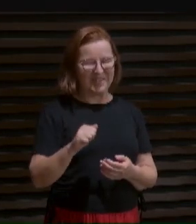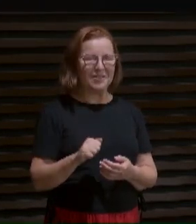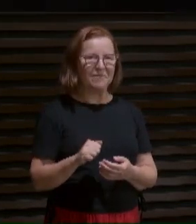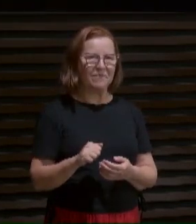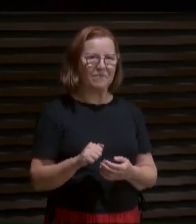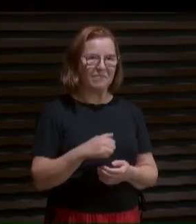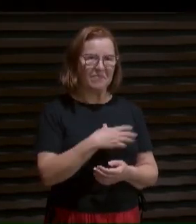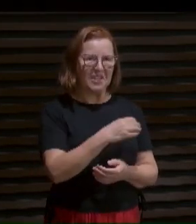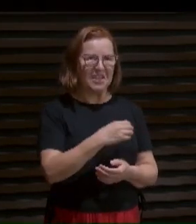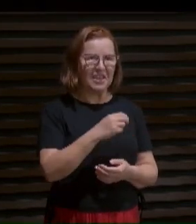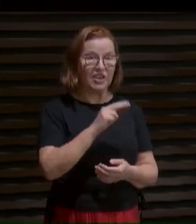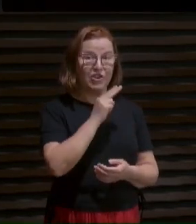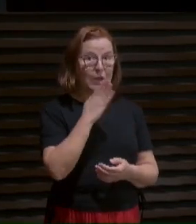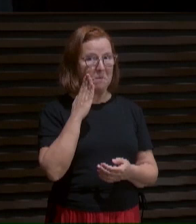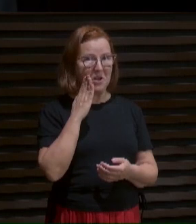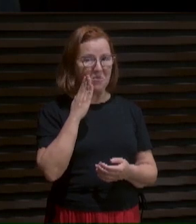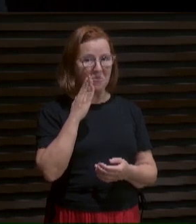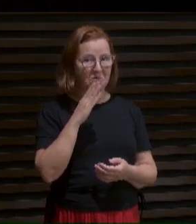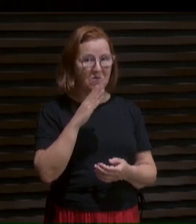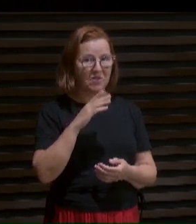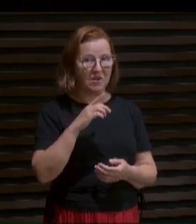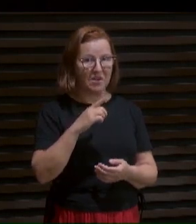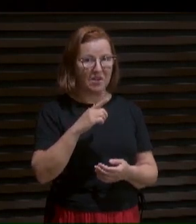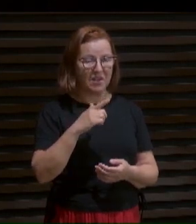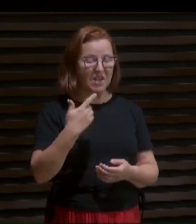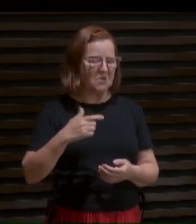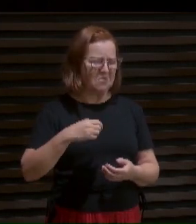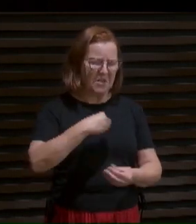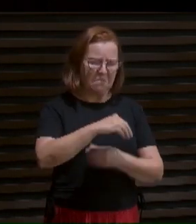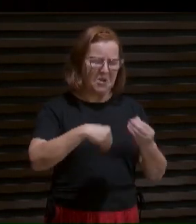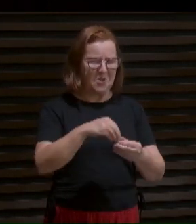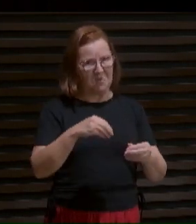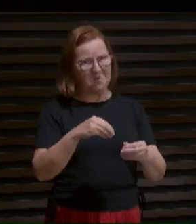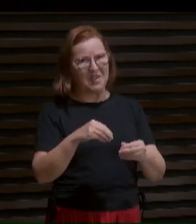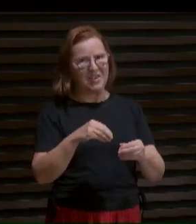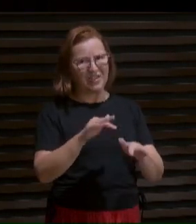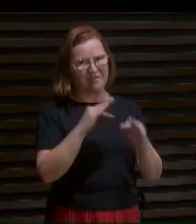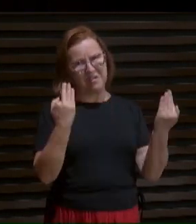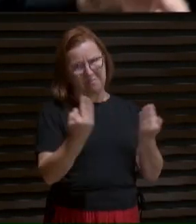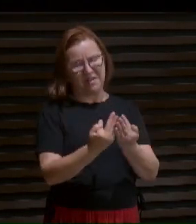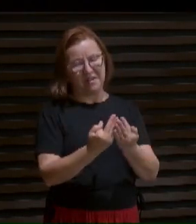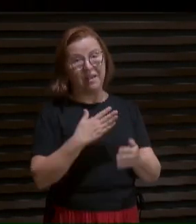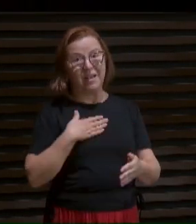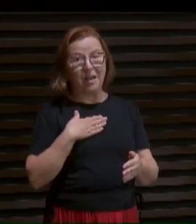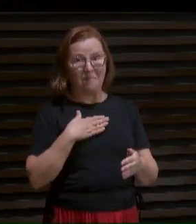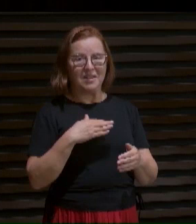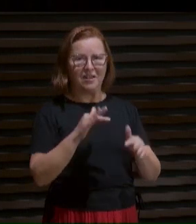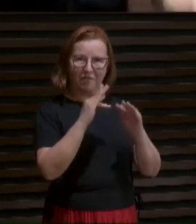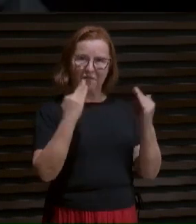teve mistura, não era hebreu com qualquer outro, minha família é